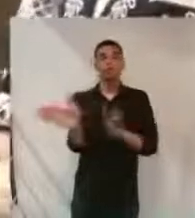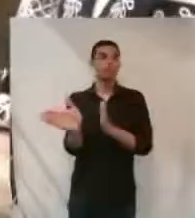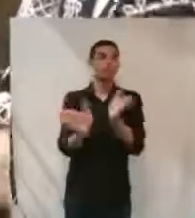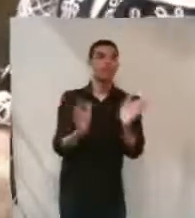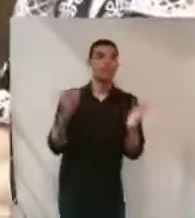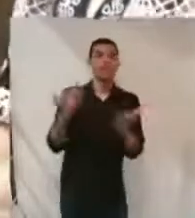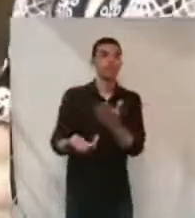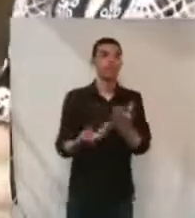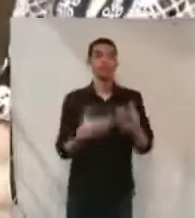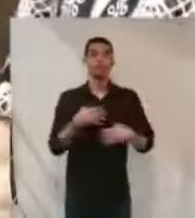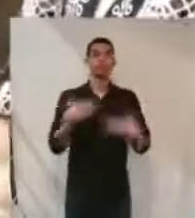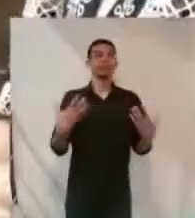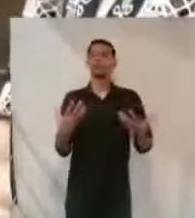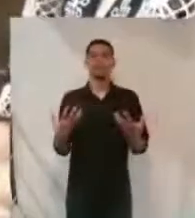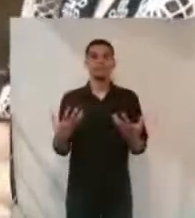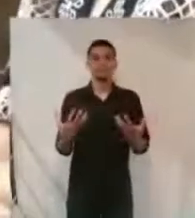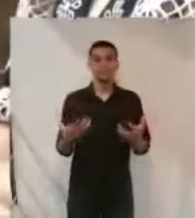juntos,